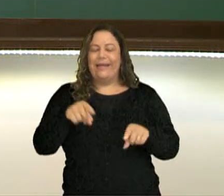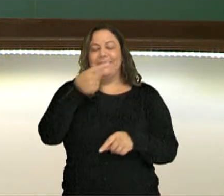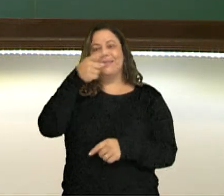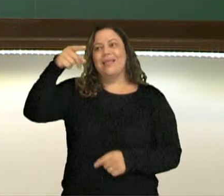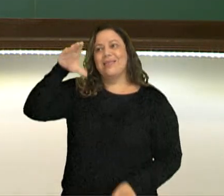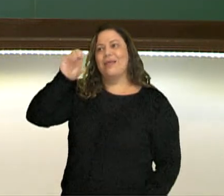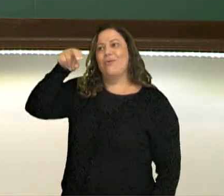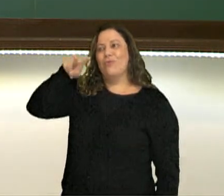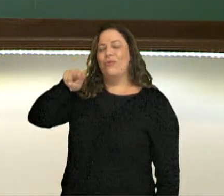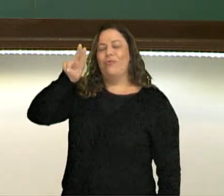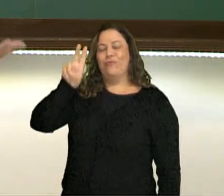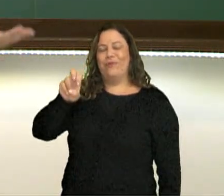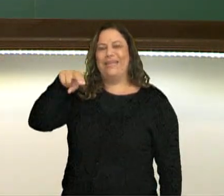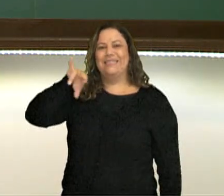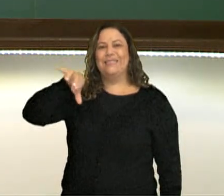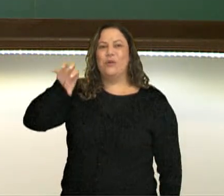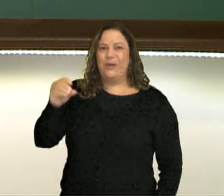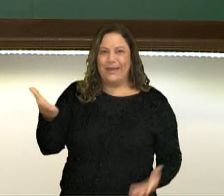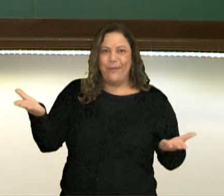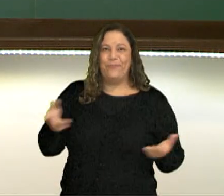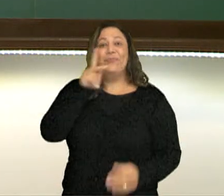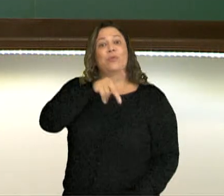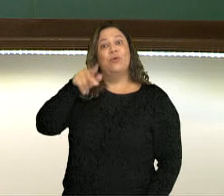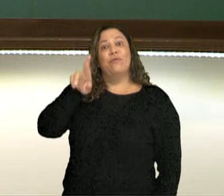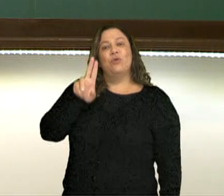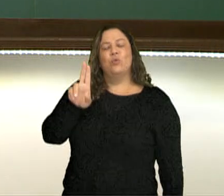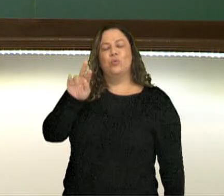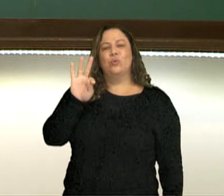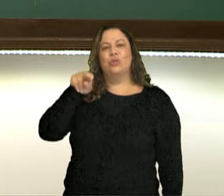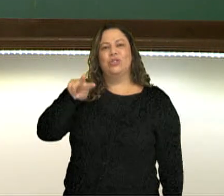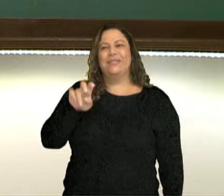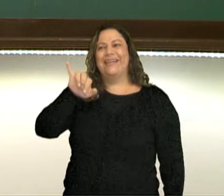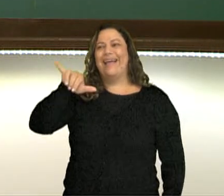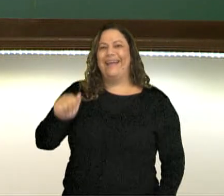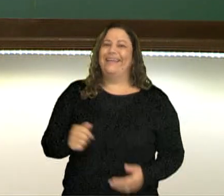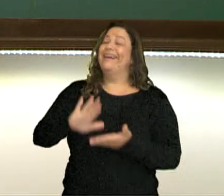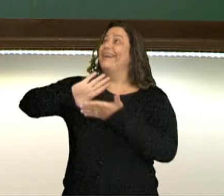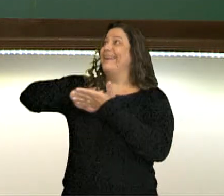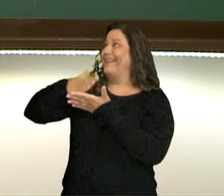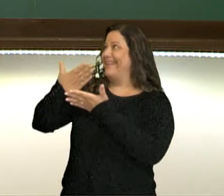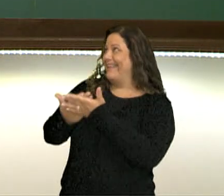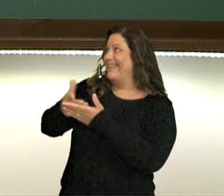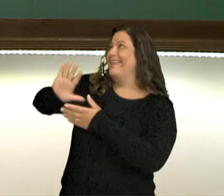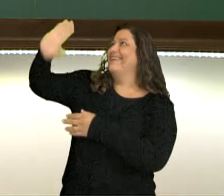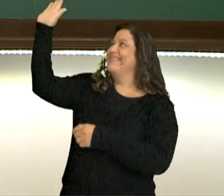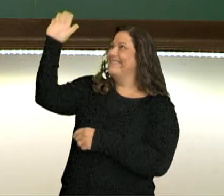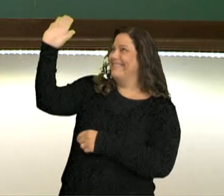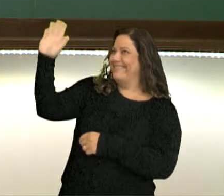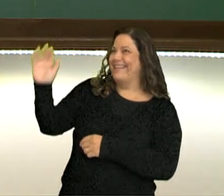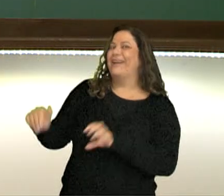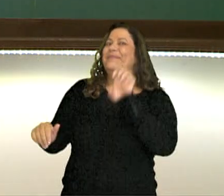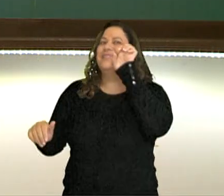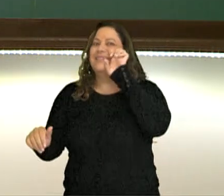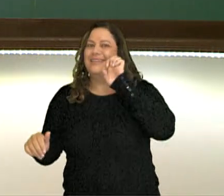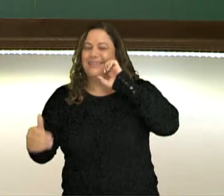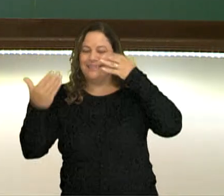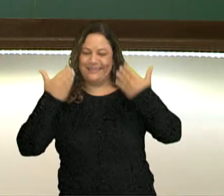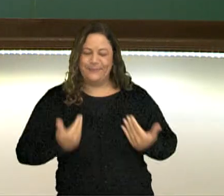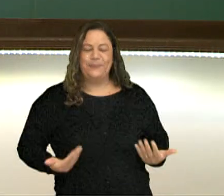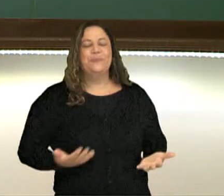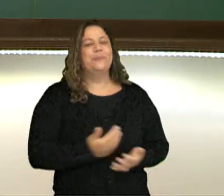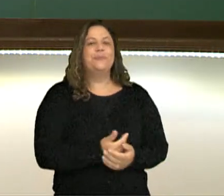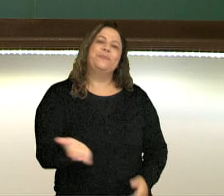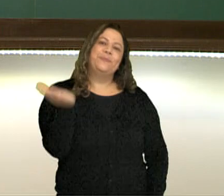e criativas. Prof. Rutineia aqui com vocês e a nossa intérprete Elisângela aqui com a gente.